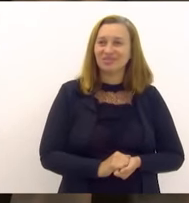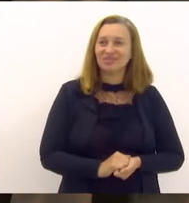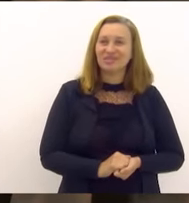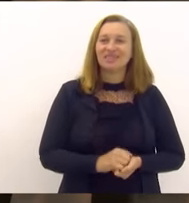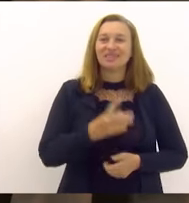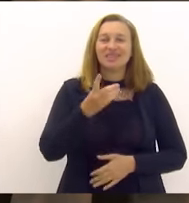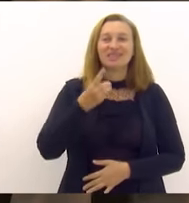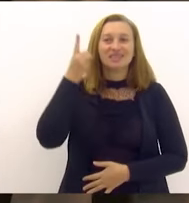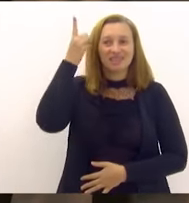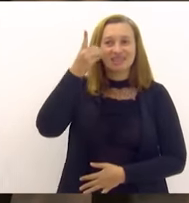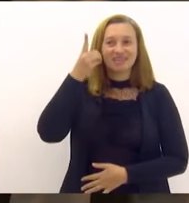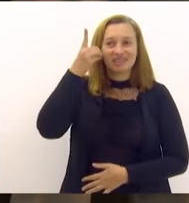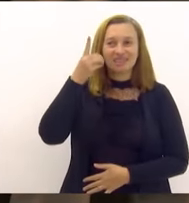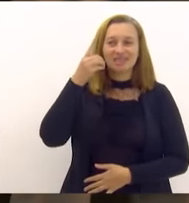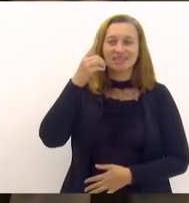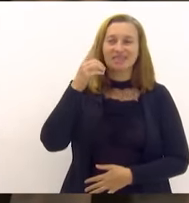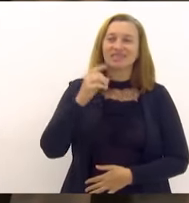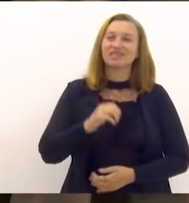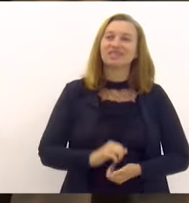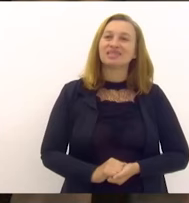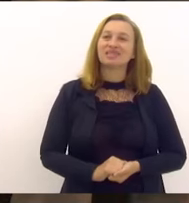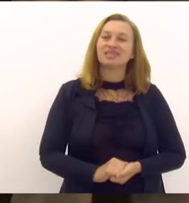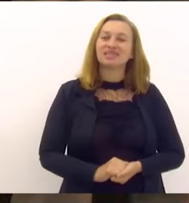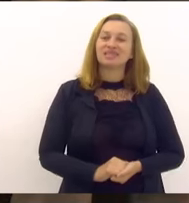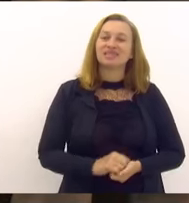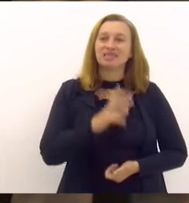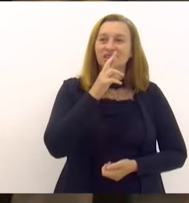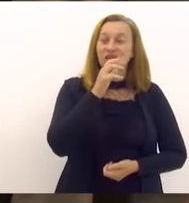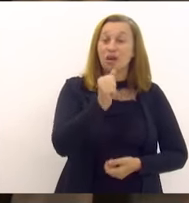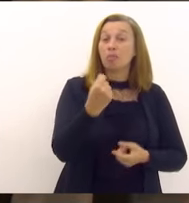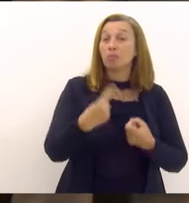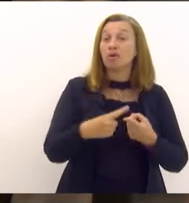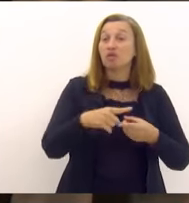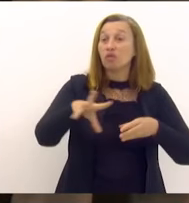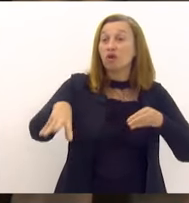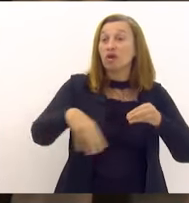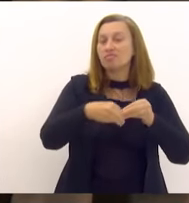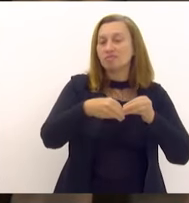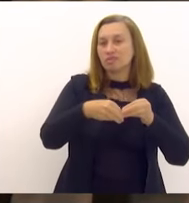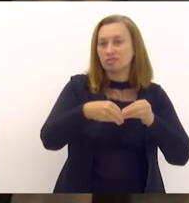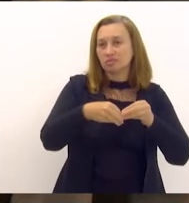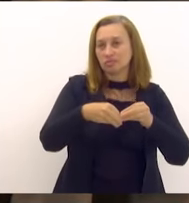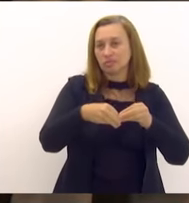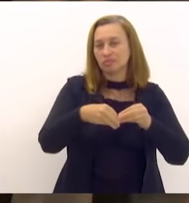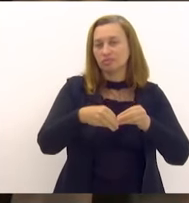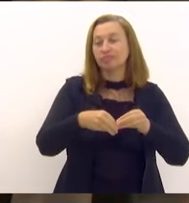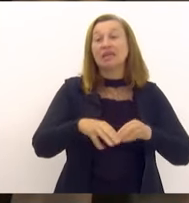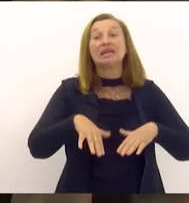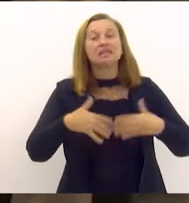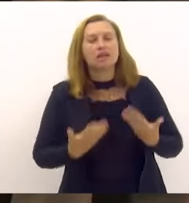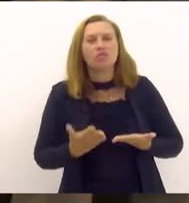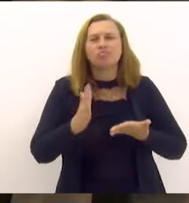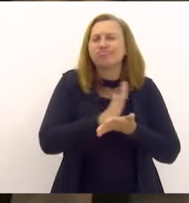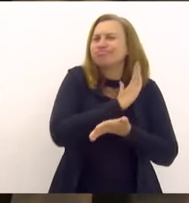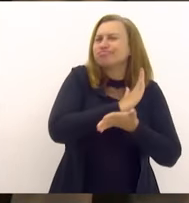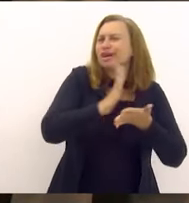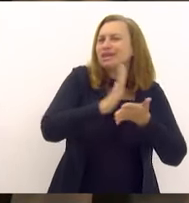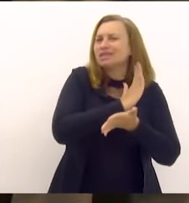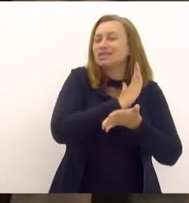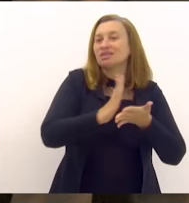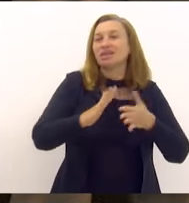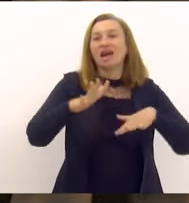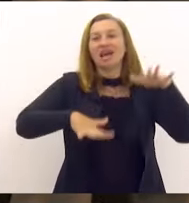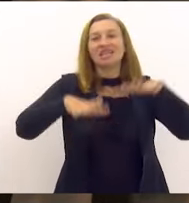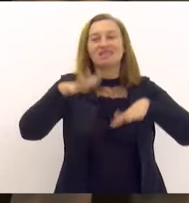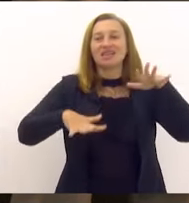Serginho, porque o projeto foi emendado. Então, muitas vezes, a